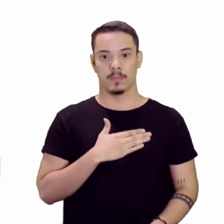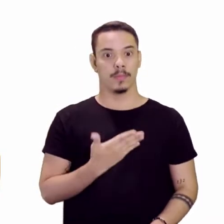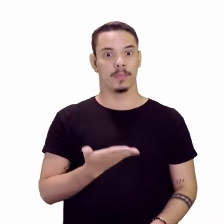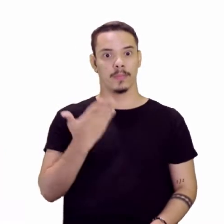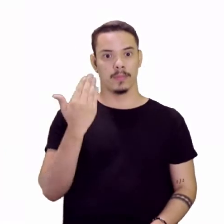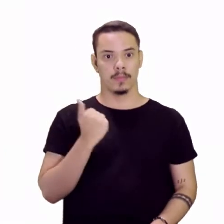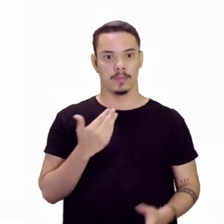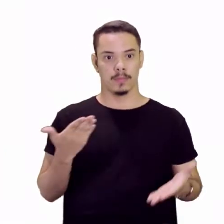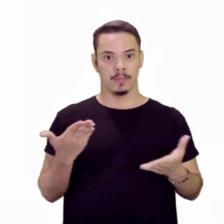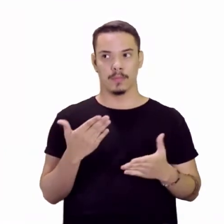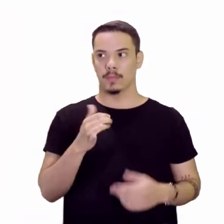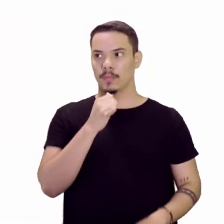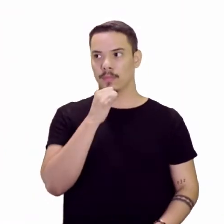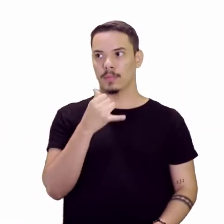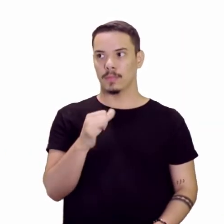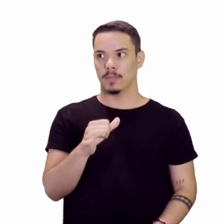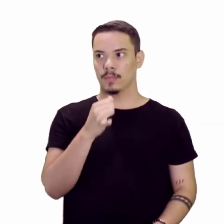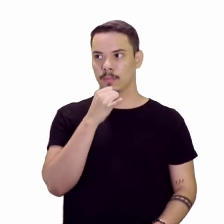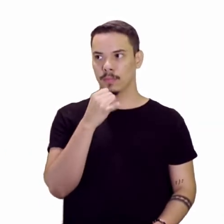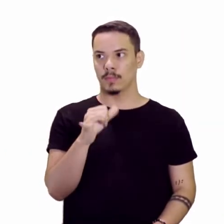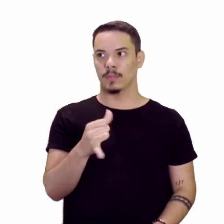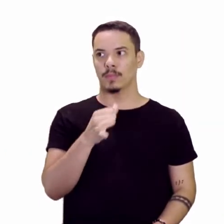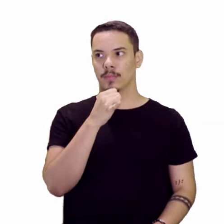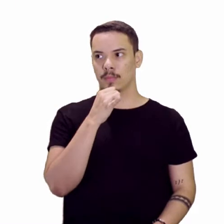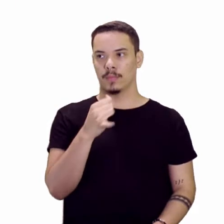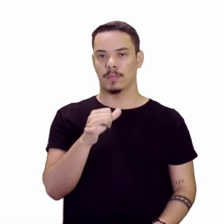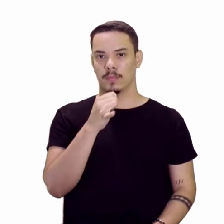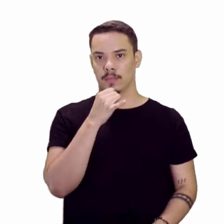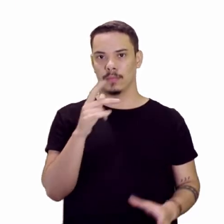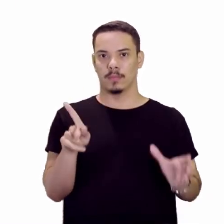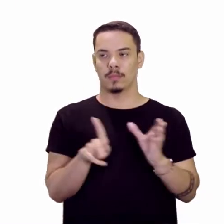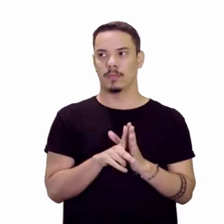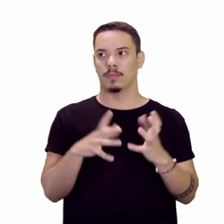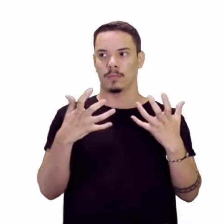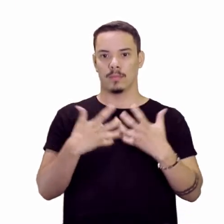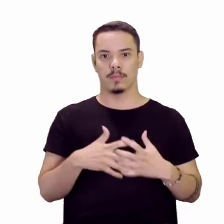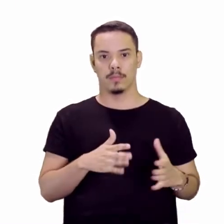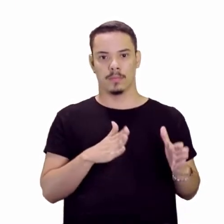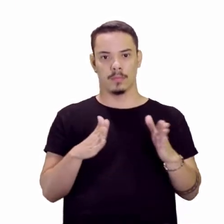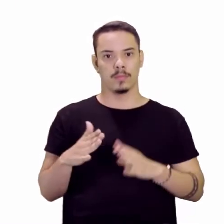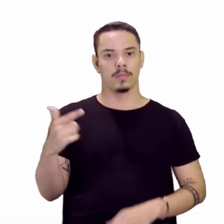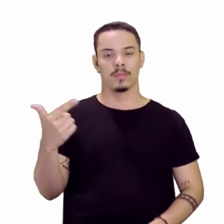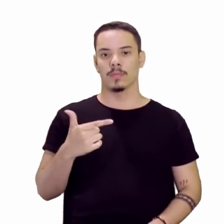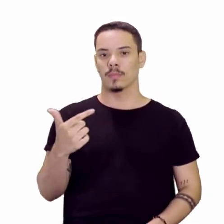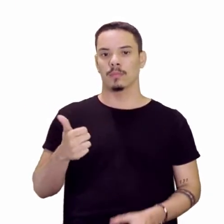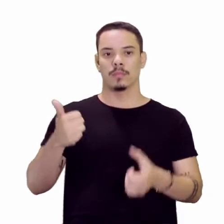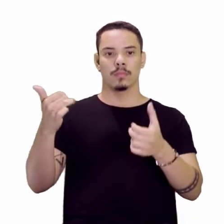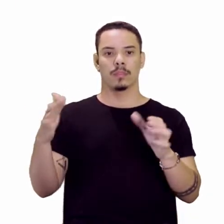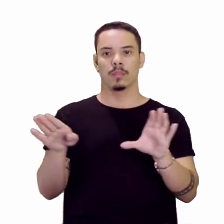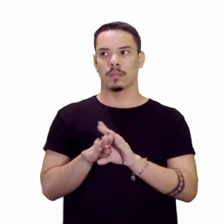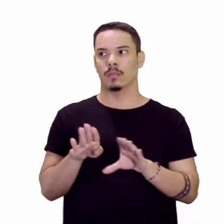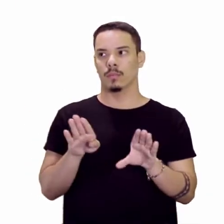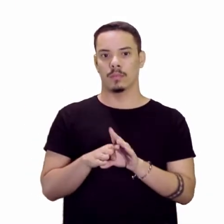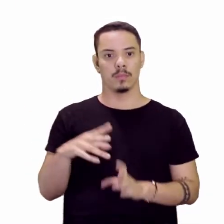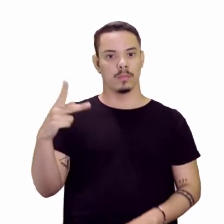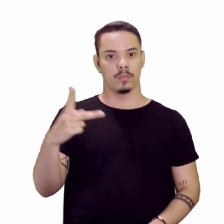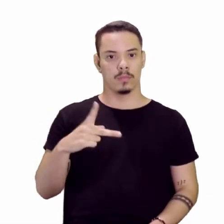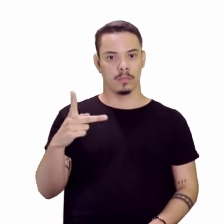lá para energia, Décio. Energia mecânica, parte 2, que fala de energia potencial